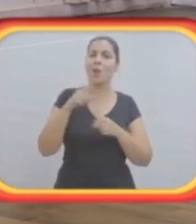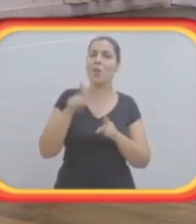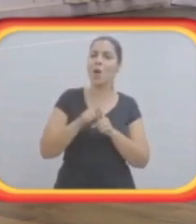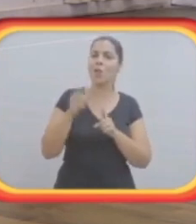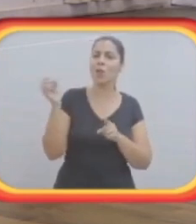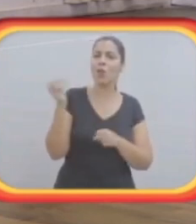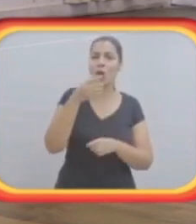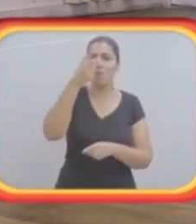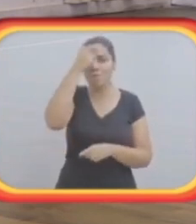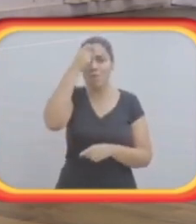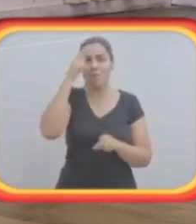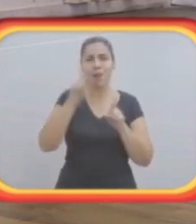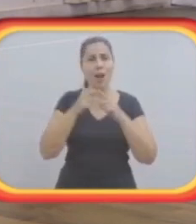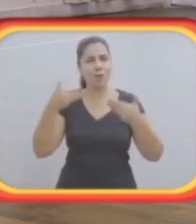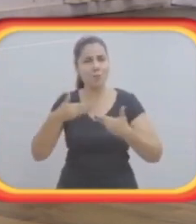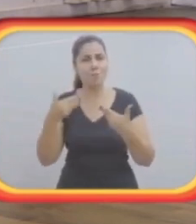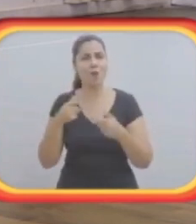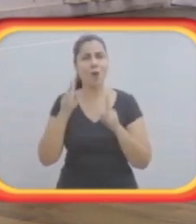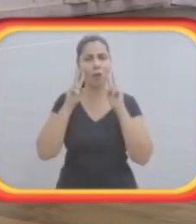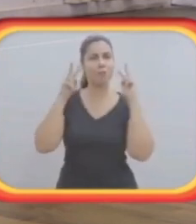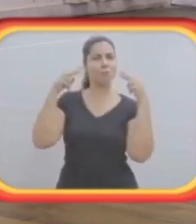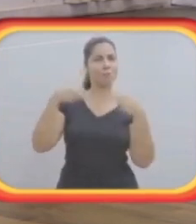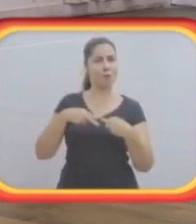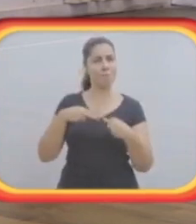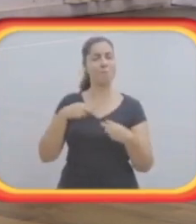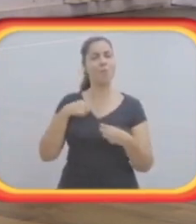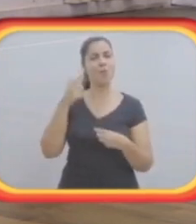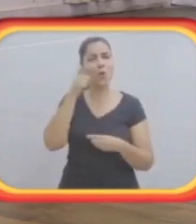daí a ter uma nova noção